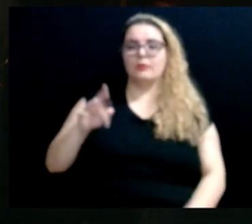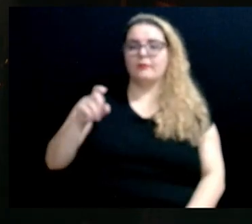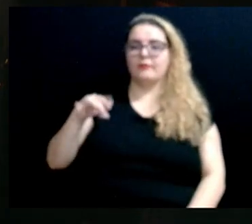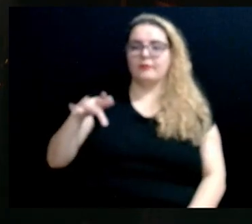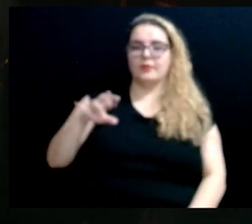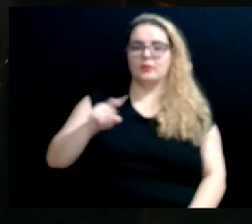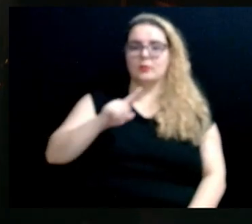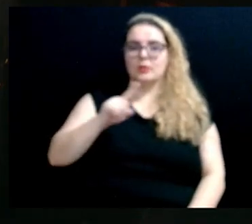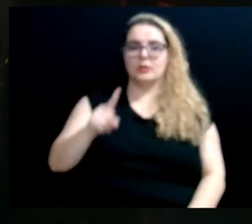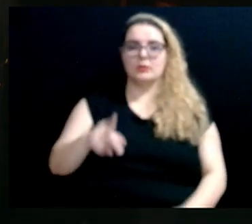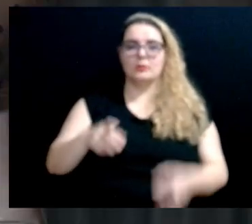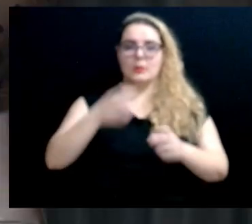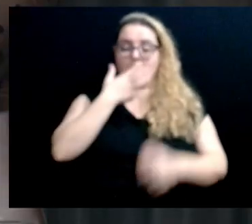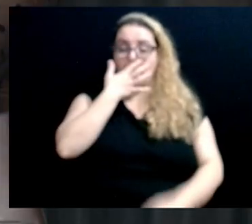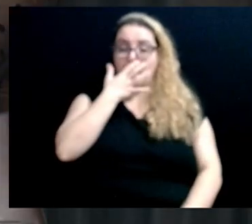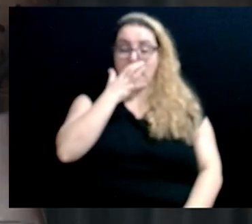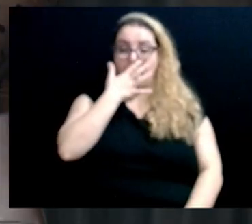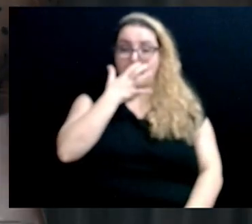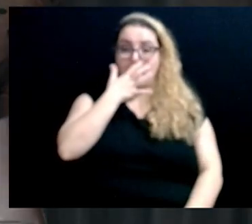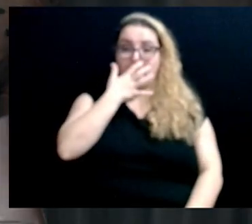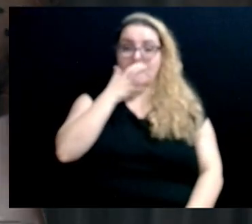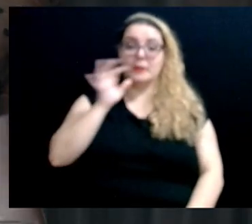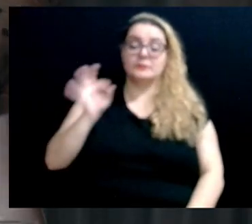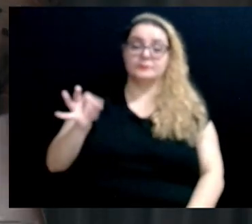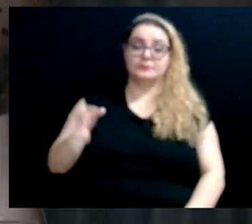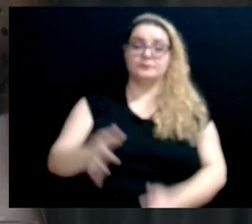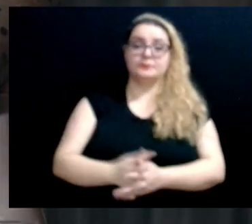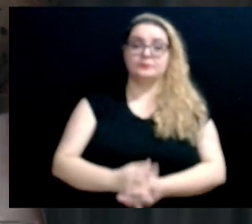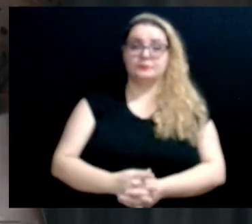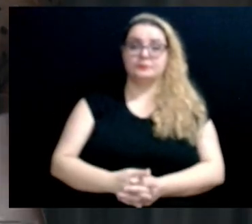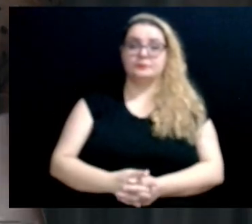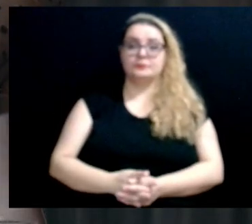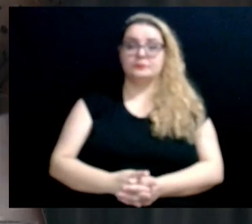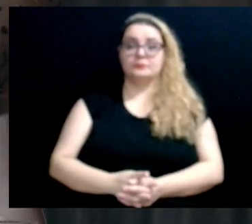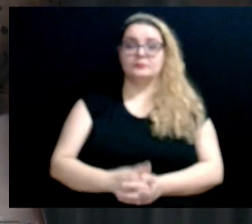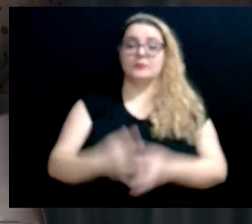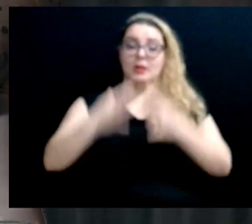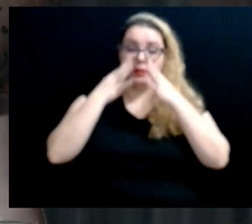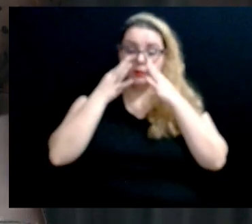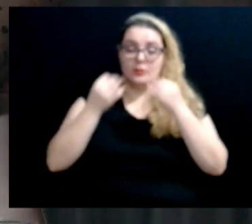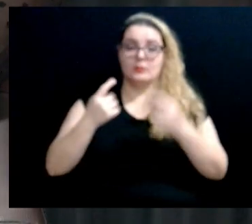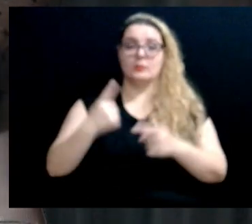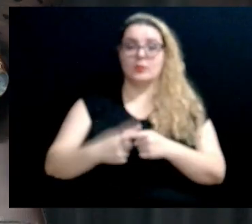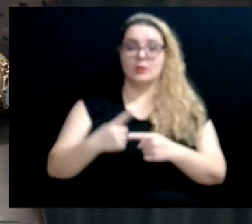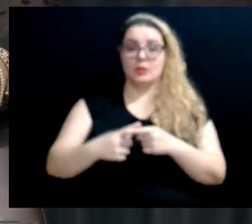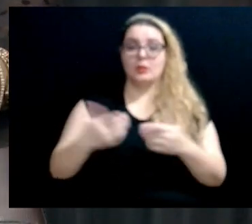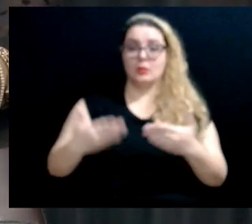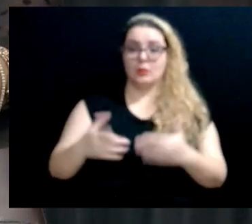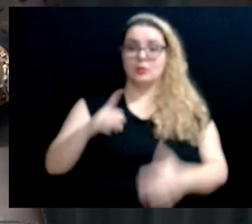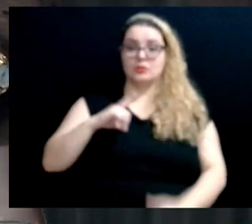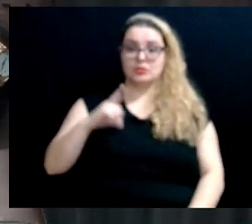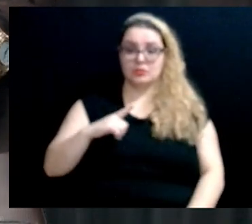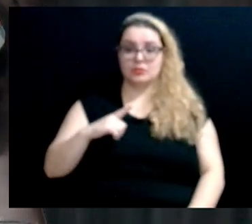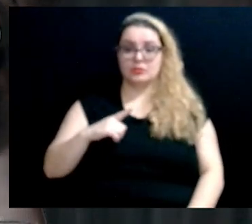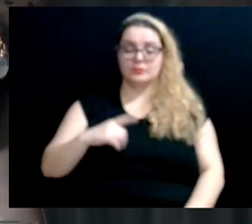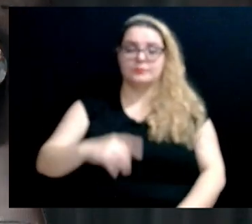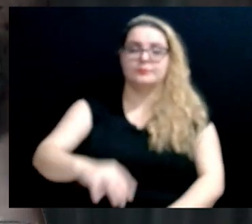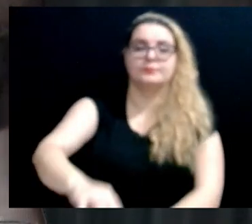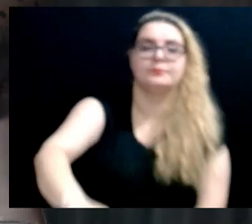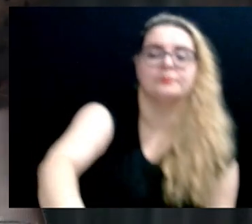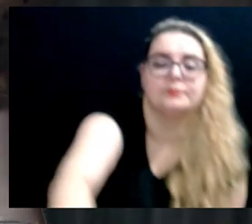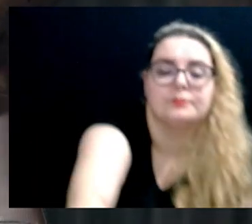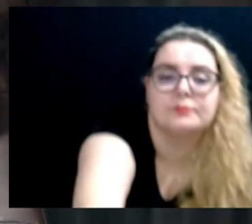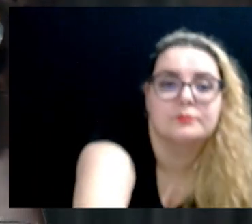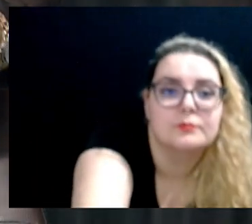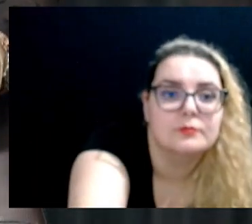percebe? Com certeza, e isso chama muita atenção exatamente porque hoje a gente tem uma demanda, né, de